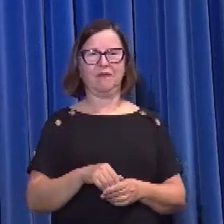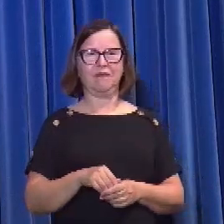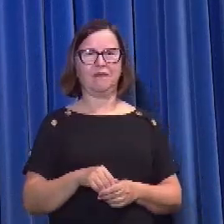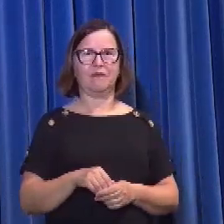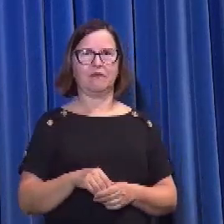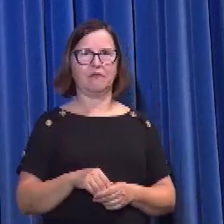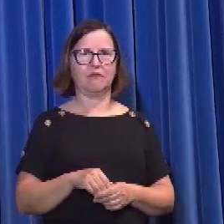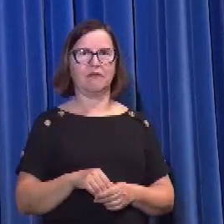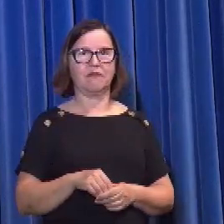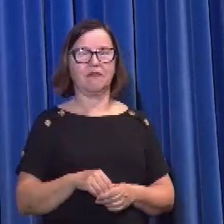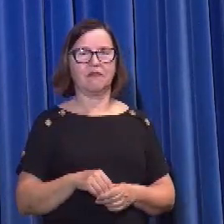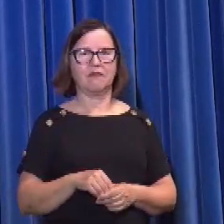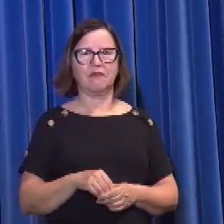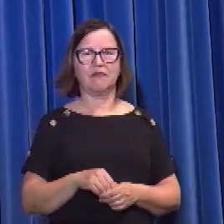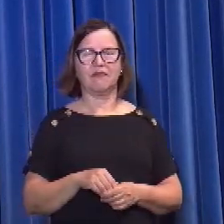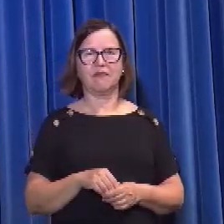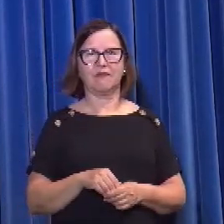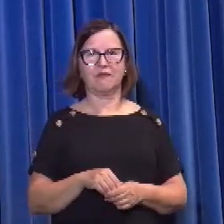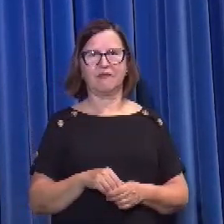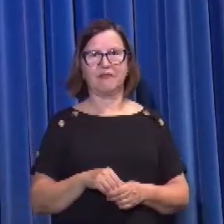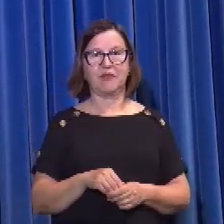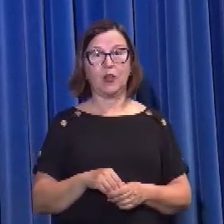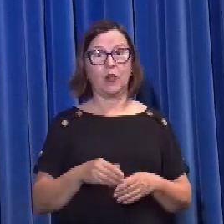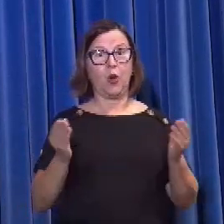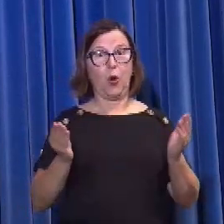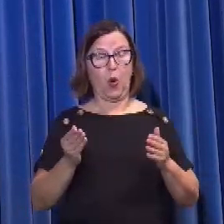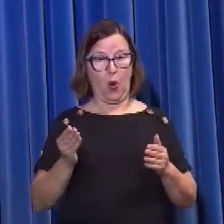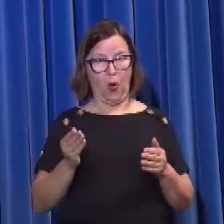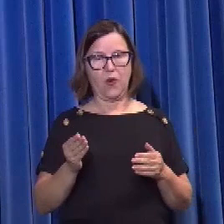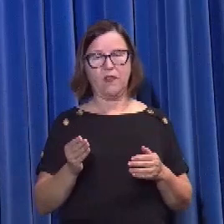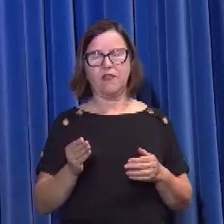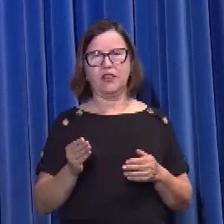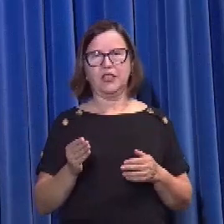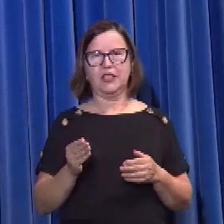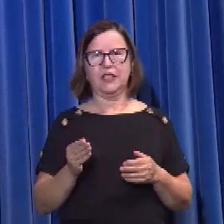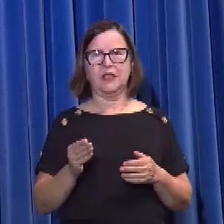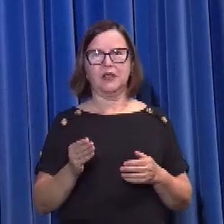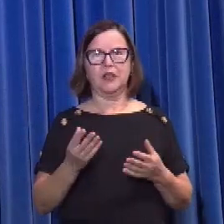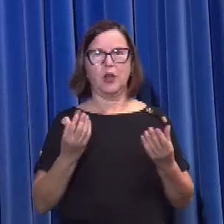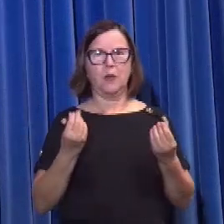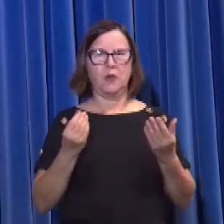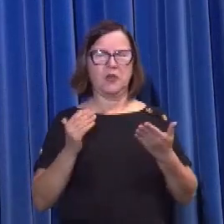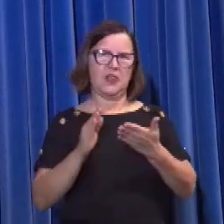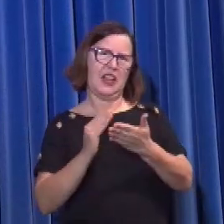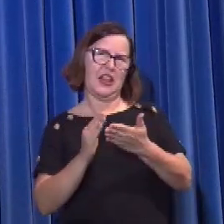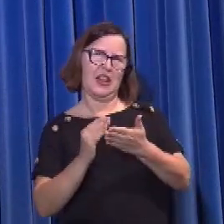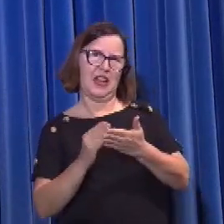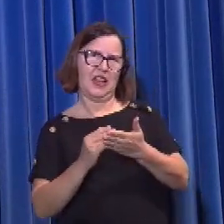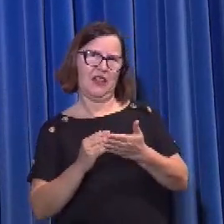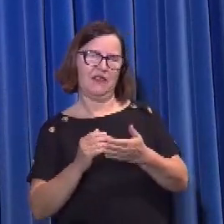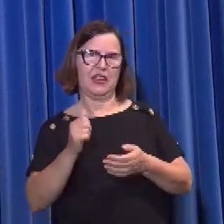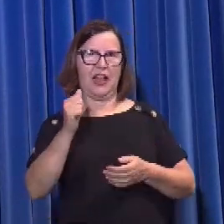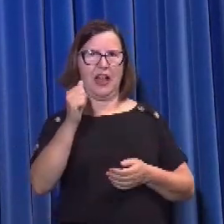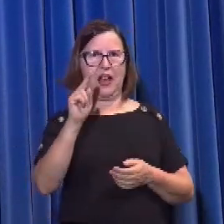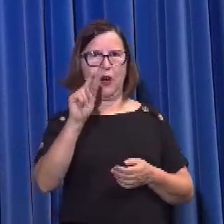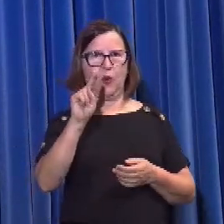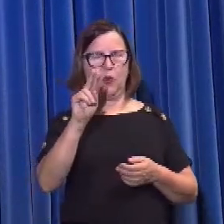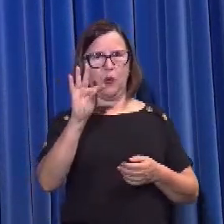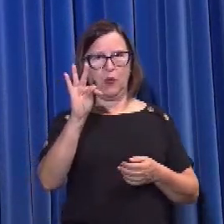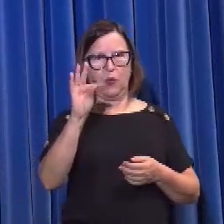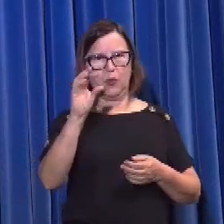O que mais se vende atualmente são os livros de autoestima. E eles vão dizer assim: não fique desanimado, porque em você